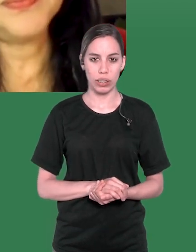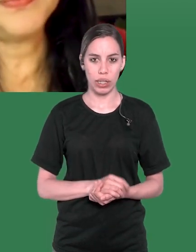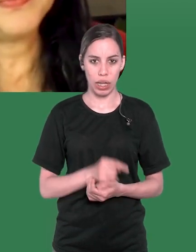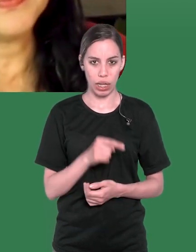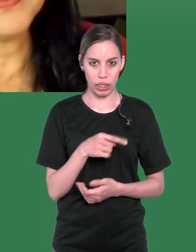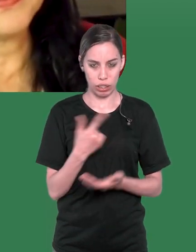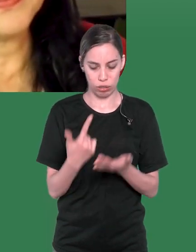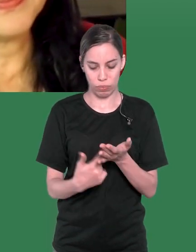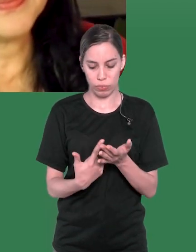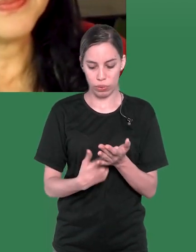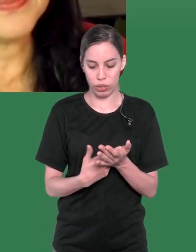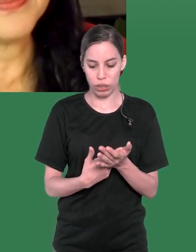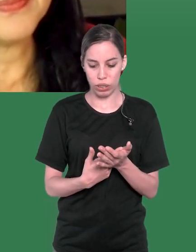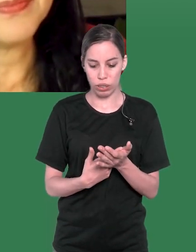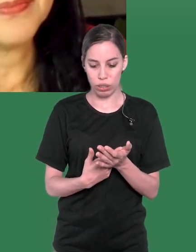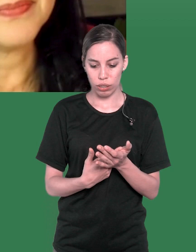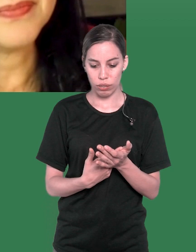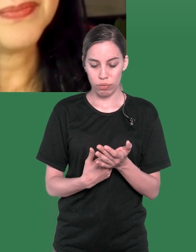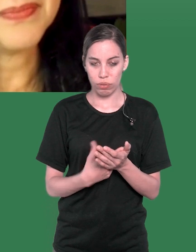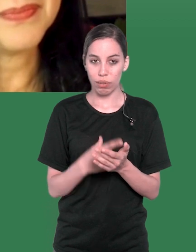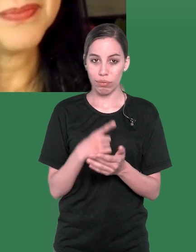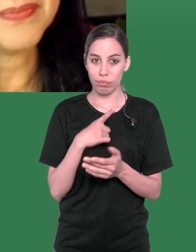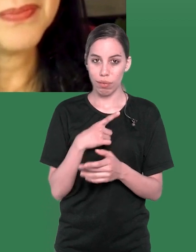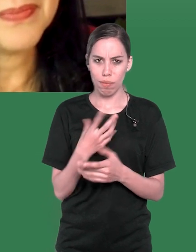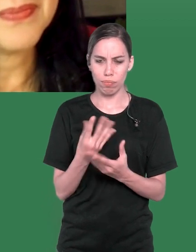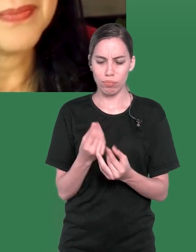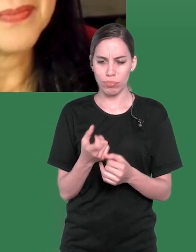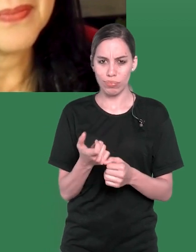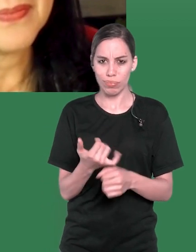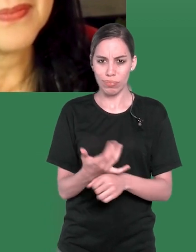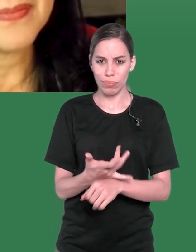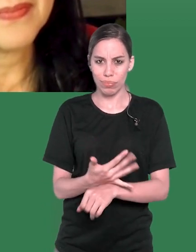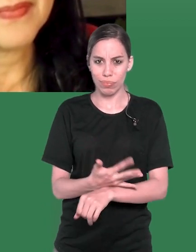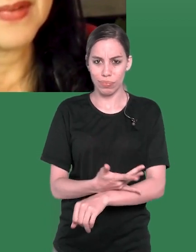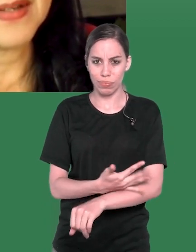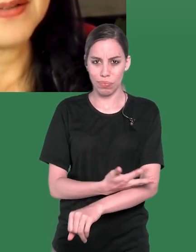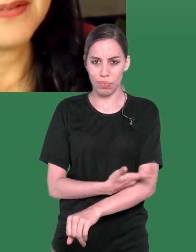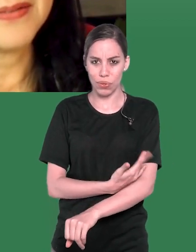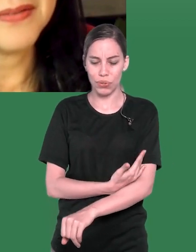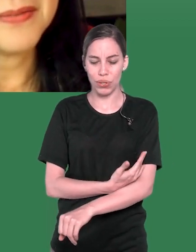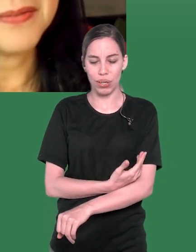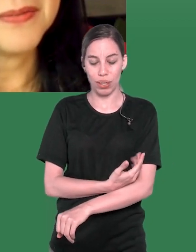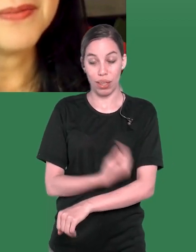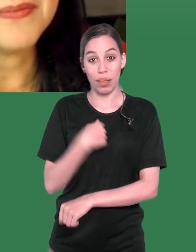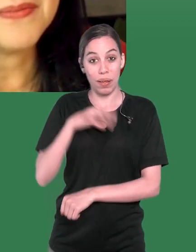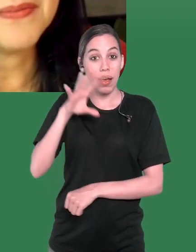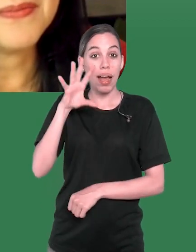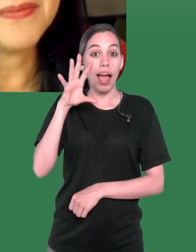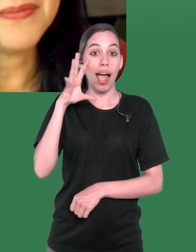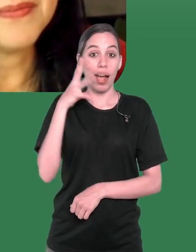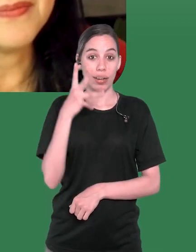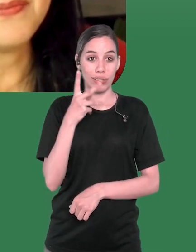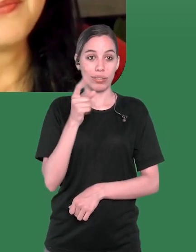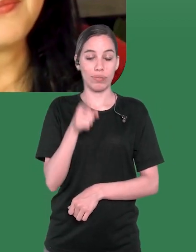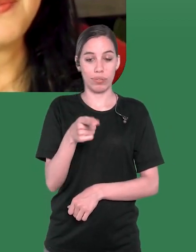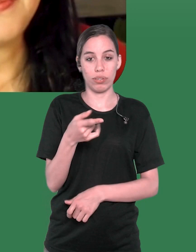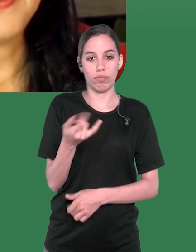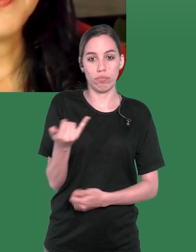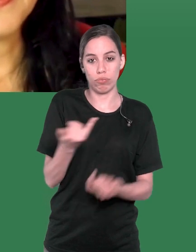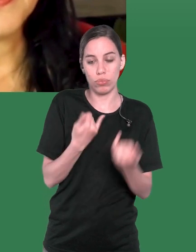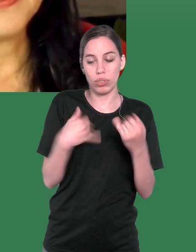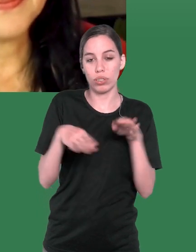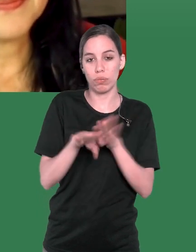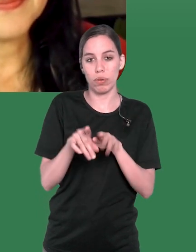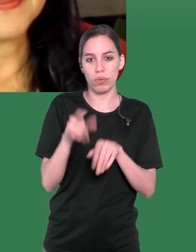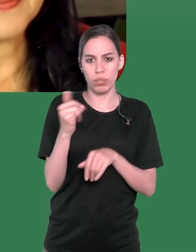que é uma das partes mais emocionantes do livro, né, que eu achei também, você também me fala, você traz a